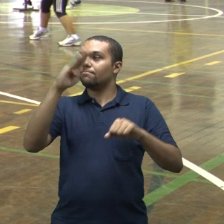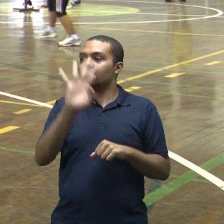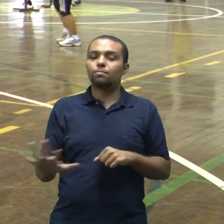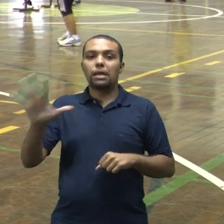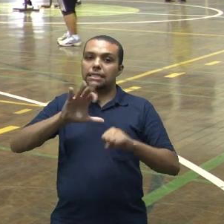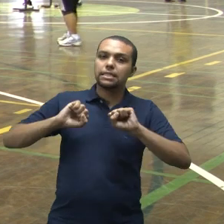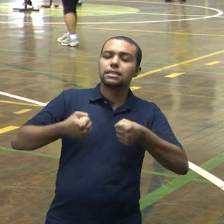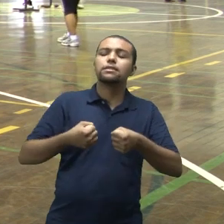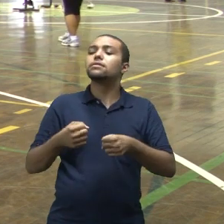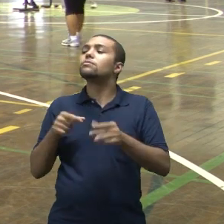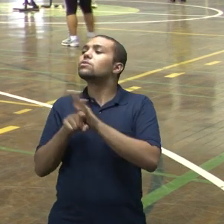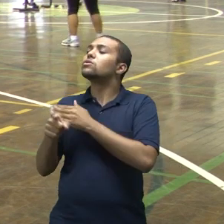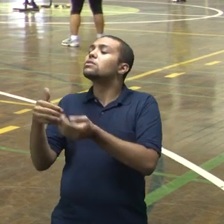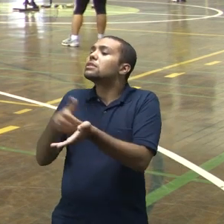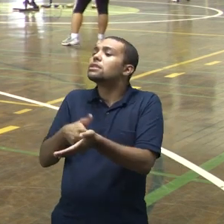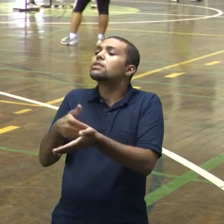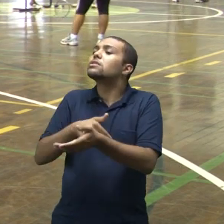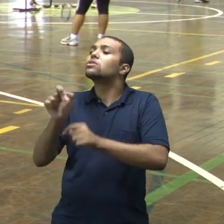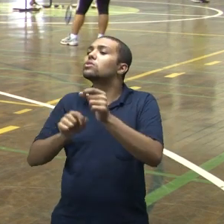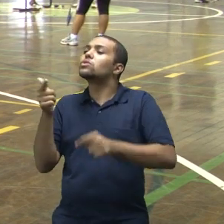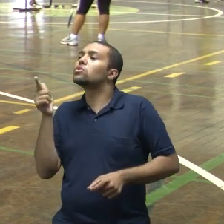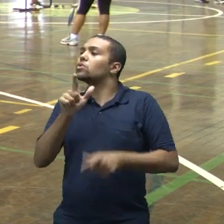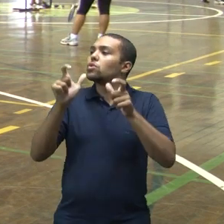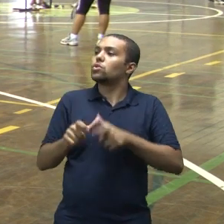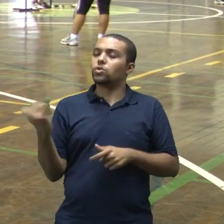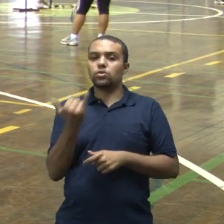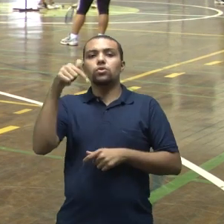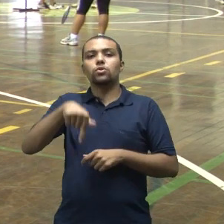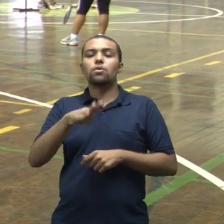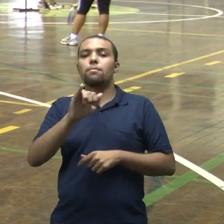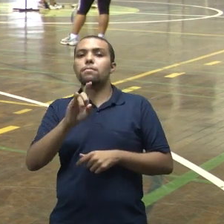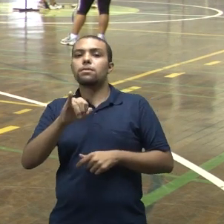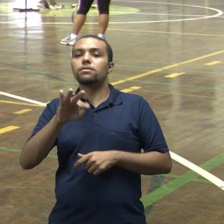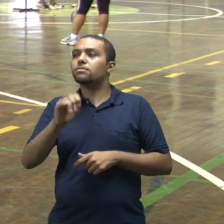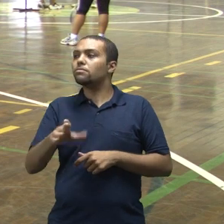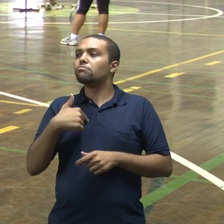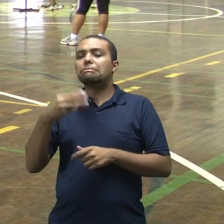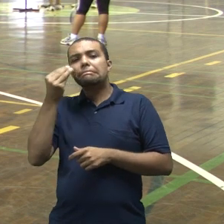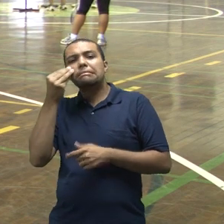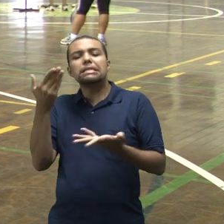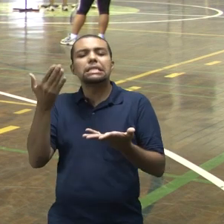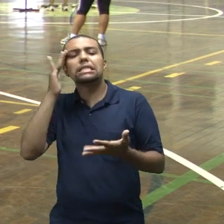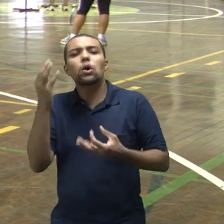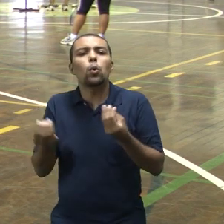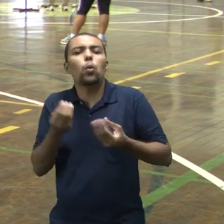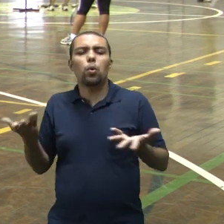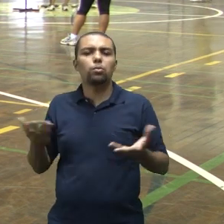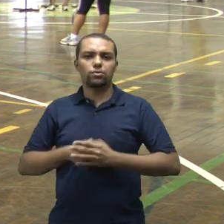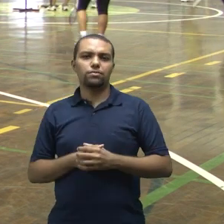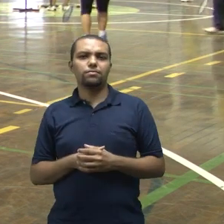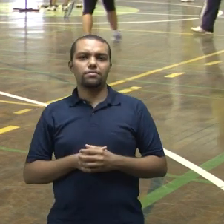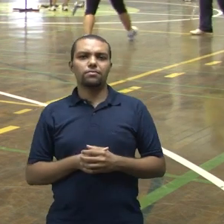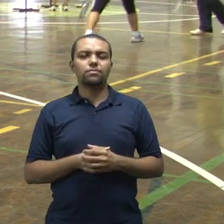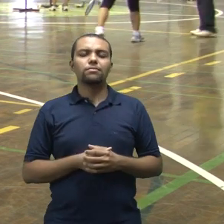nação brasileira. Qual o segredo para conquistar um lugar importante aí no badminton? Porque eu tentei entender, não consegui entender